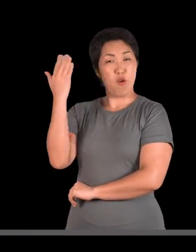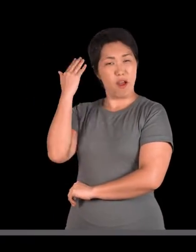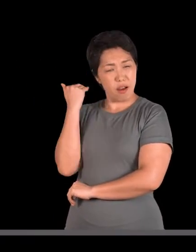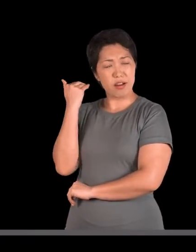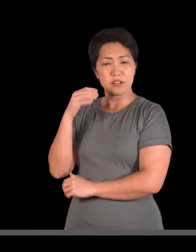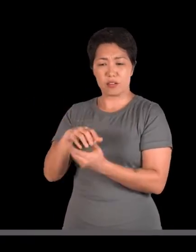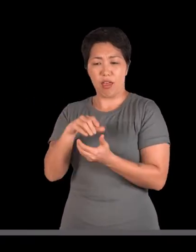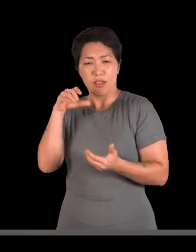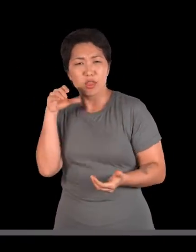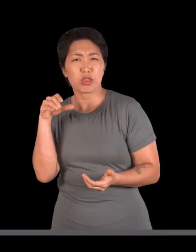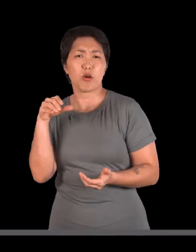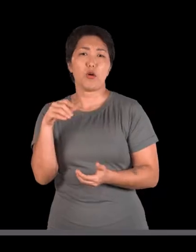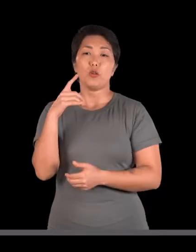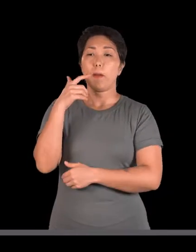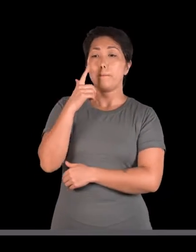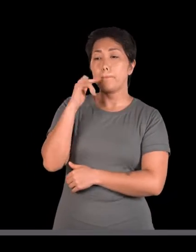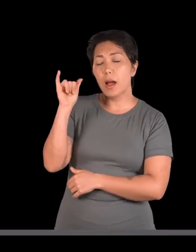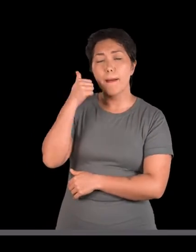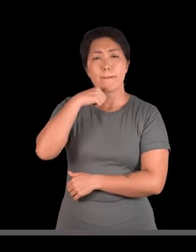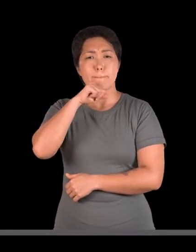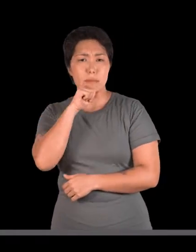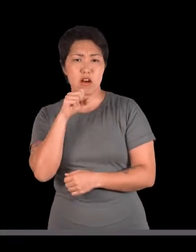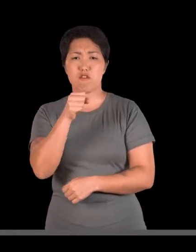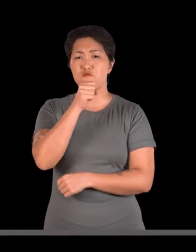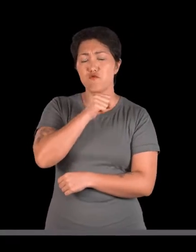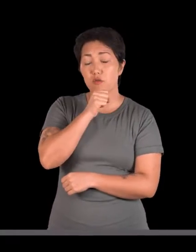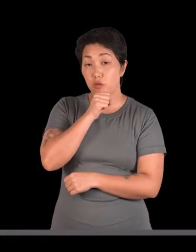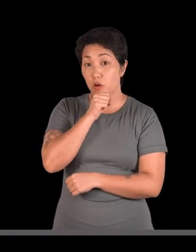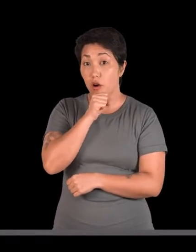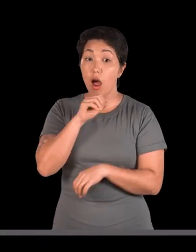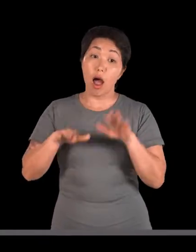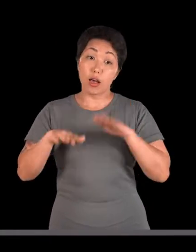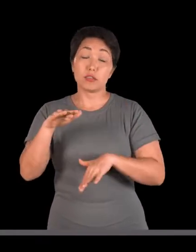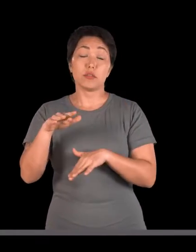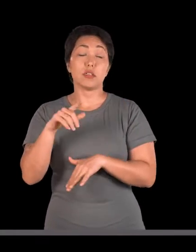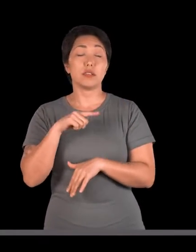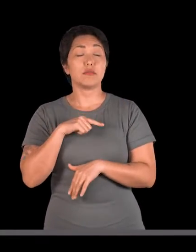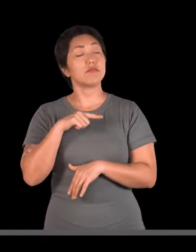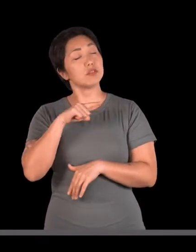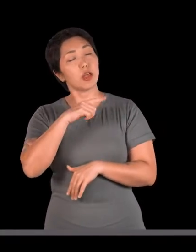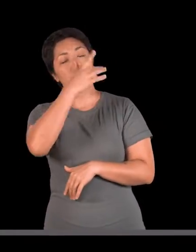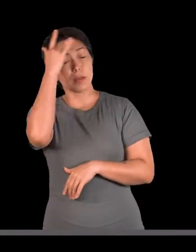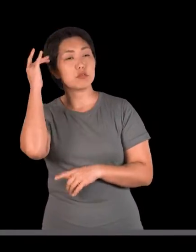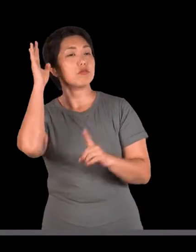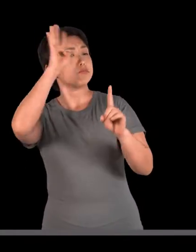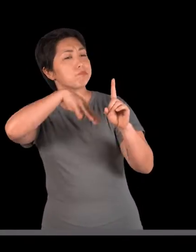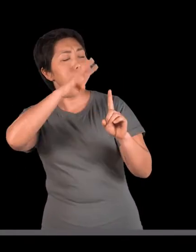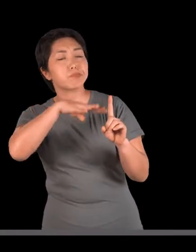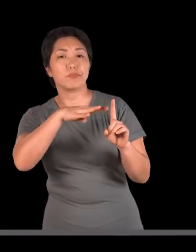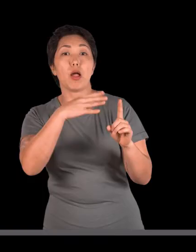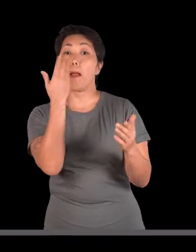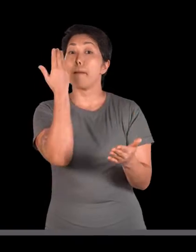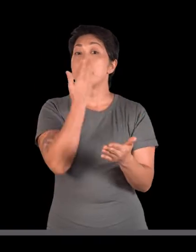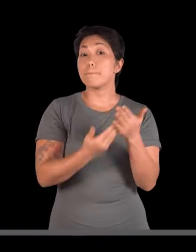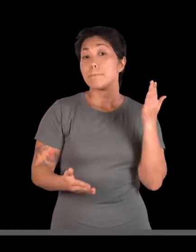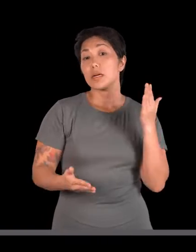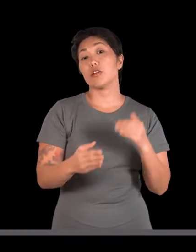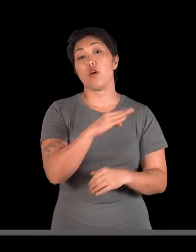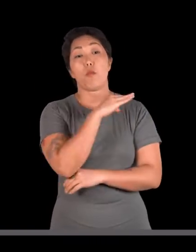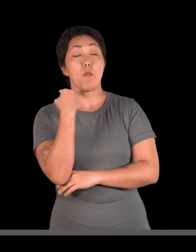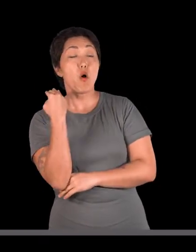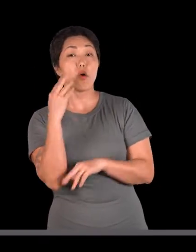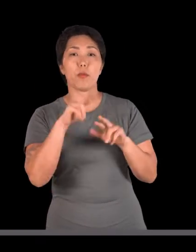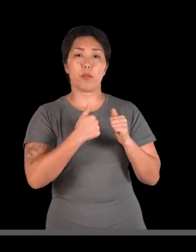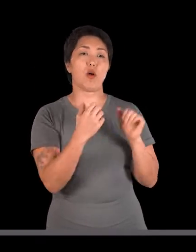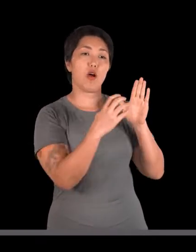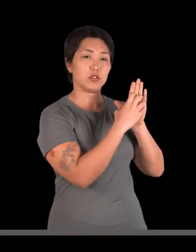nossos pais, perderam muitos grandes ídolos para a AIDS, como Cazuza, como Renato Russo. Hoje em